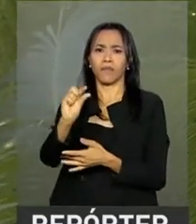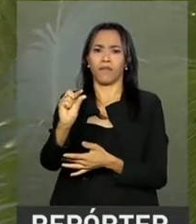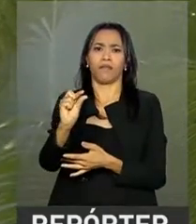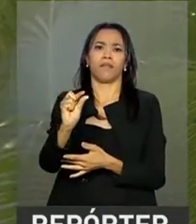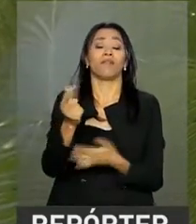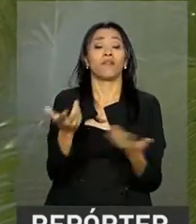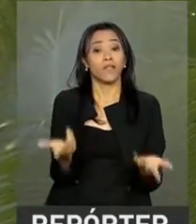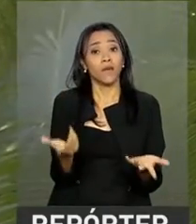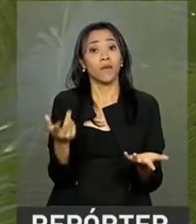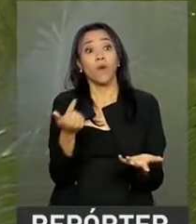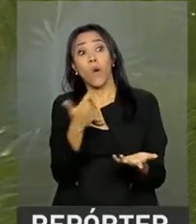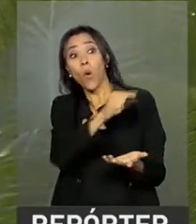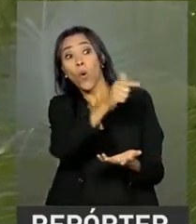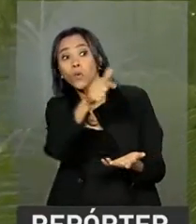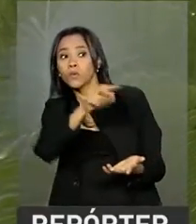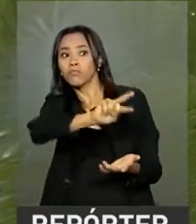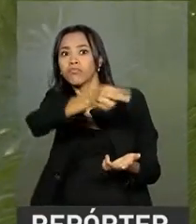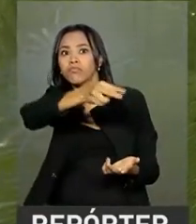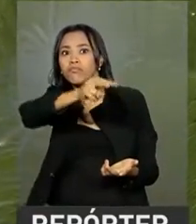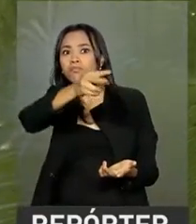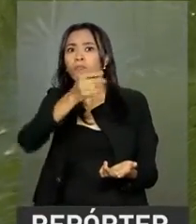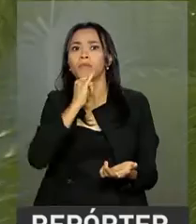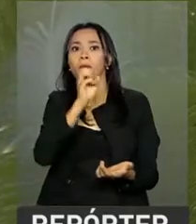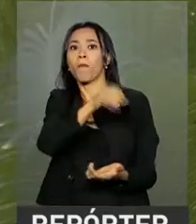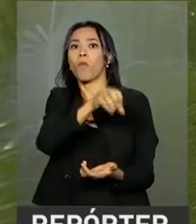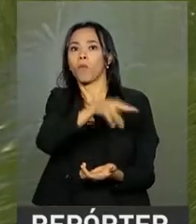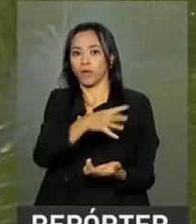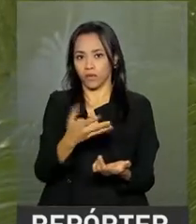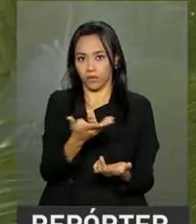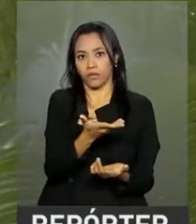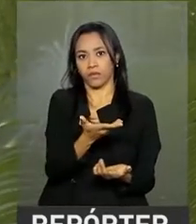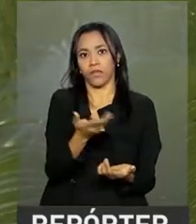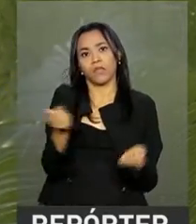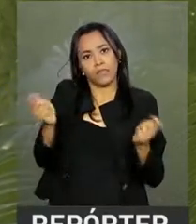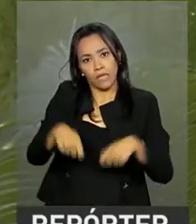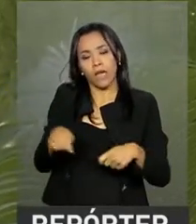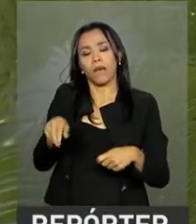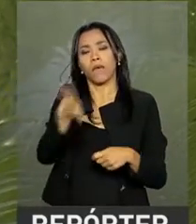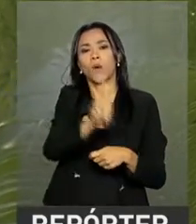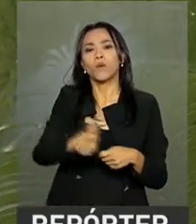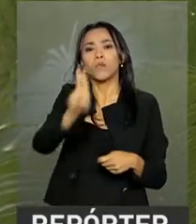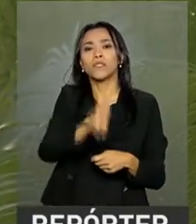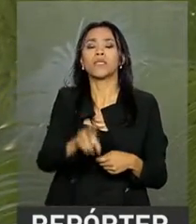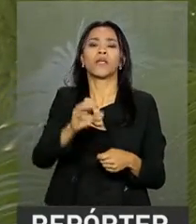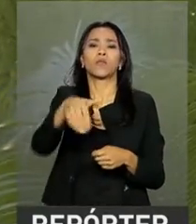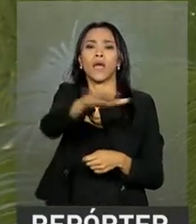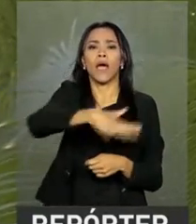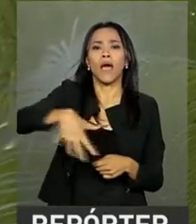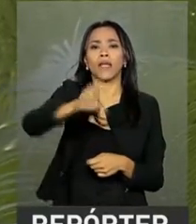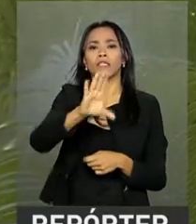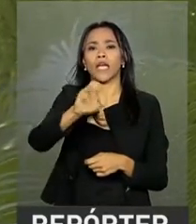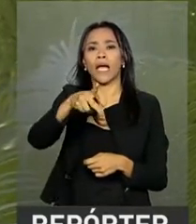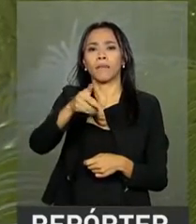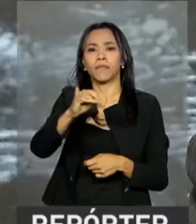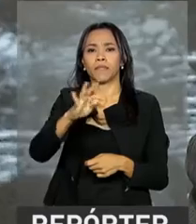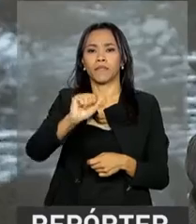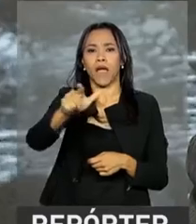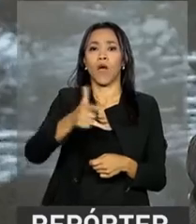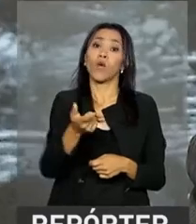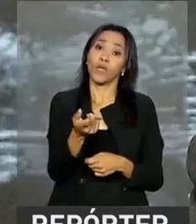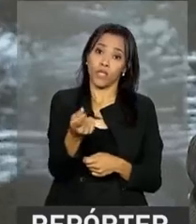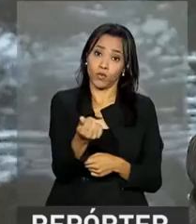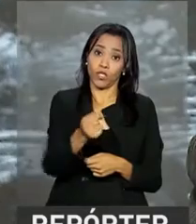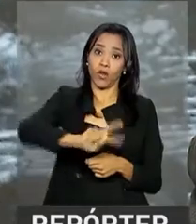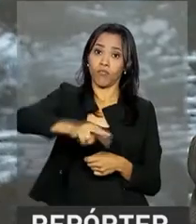pequena, frente a outras aplicações, até mesmo a poupança. Pode também se aplicar no mercado de capitais, enfim, porque tem um rendimento maior.